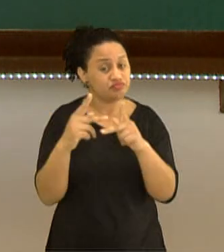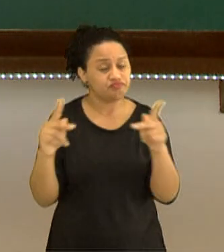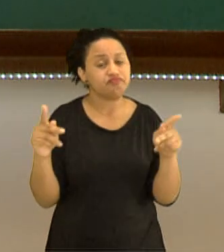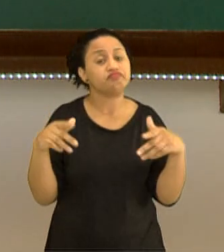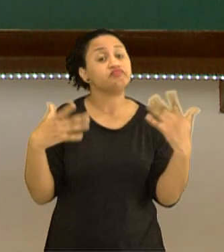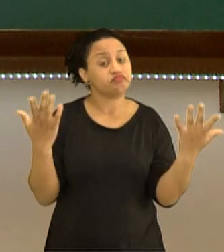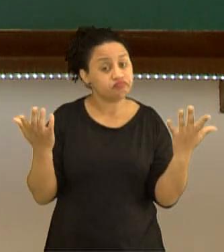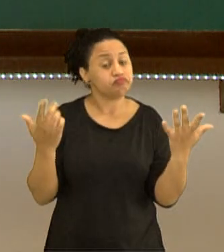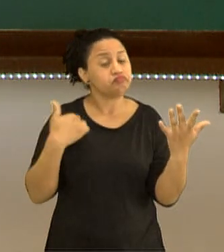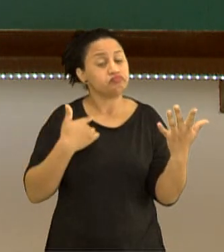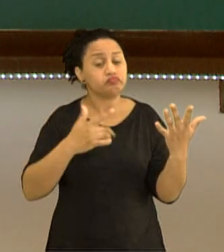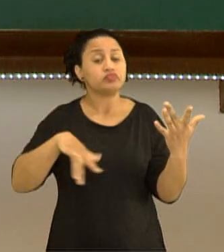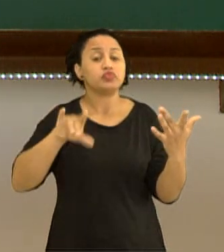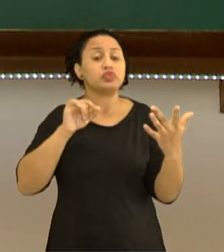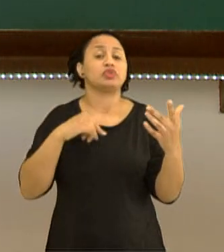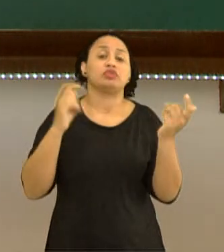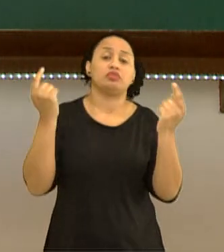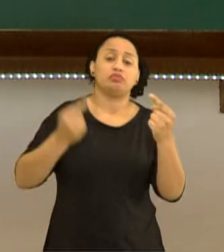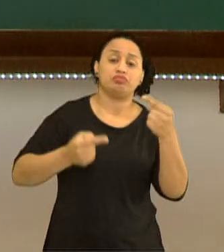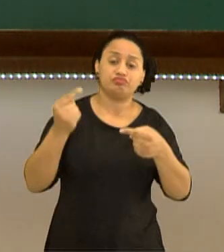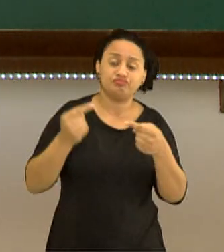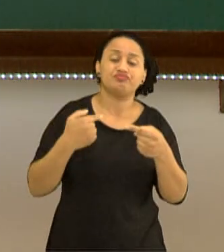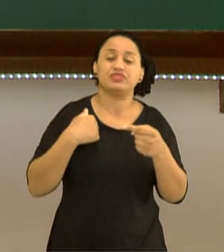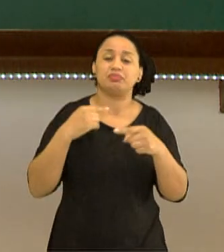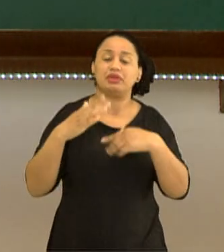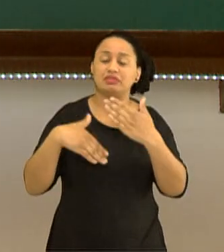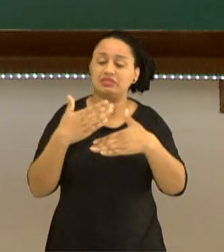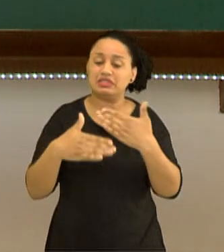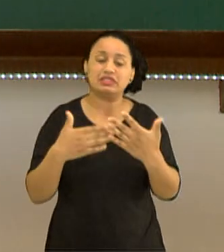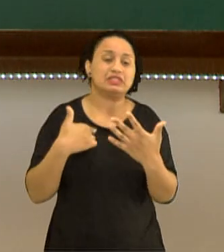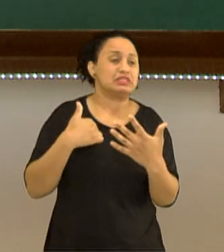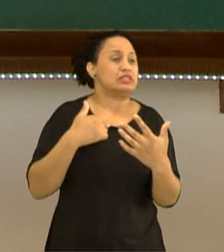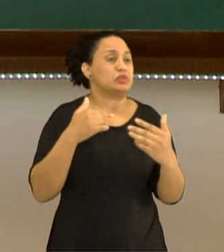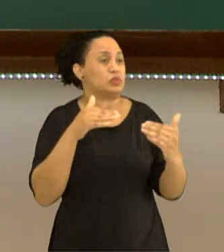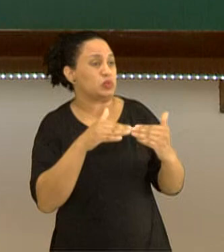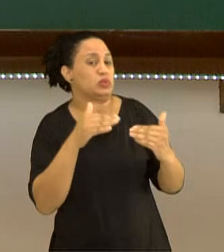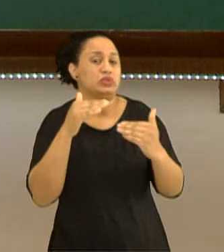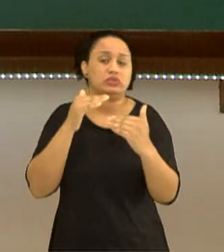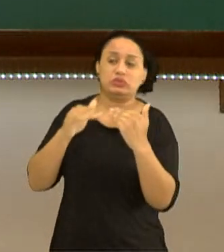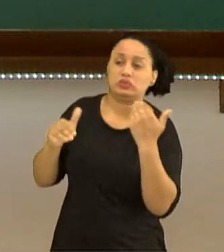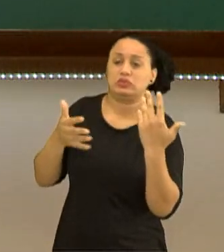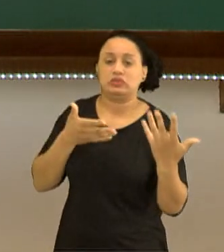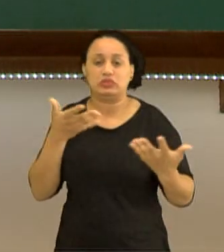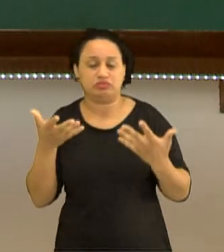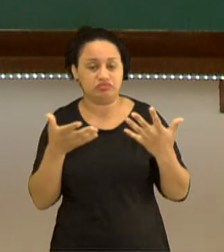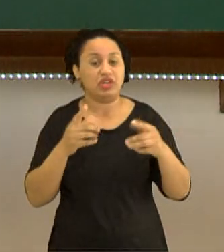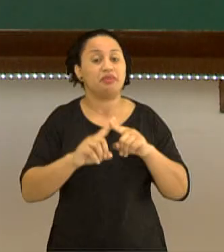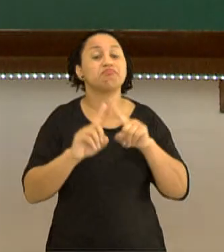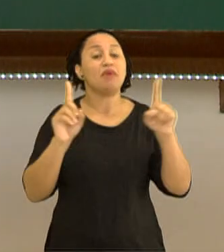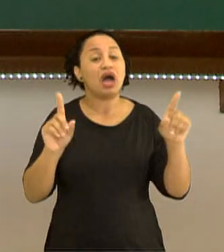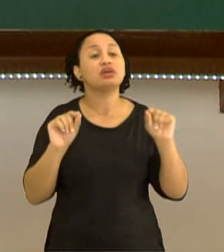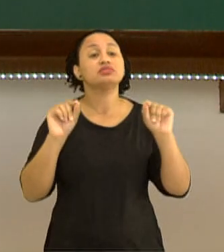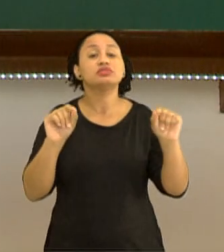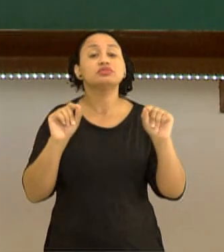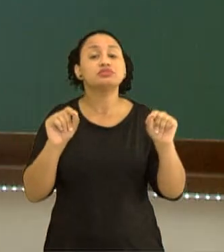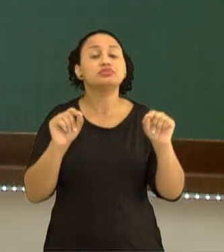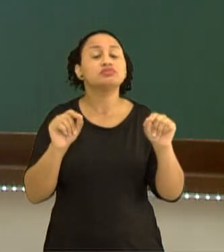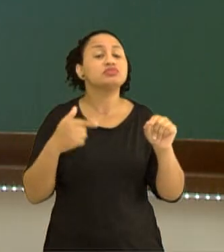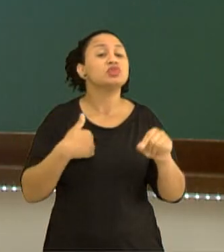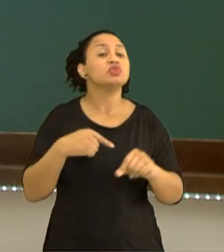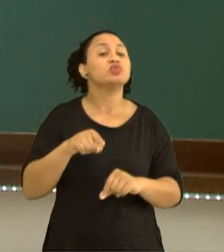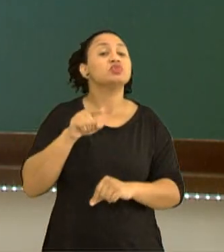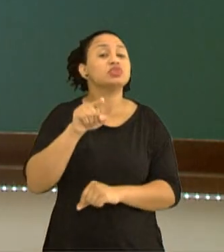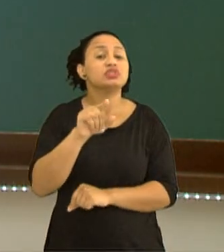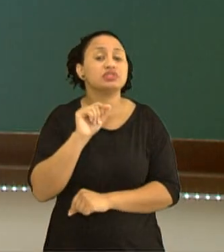que pode ser discutida, que gera ainda muita controvérsia, muito pano para manga. Mas a questão aqui era,